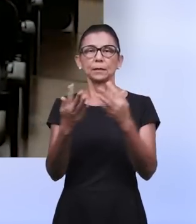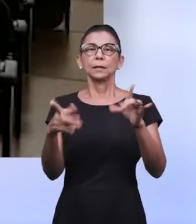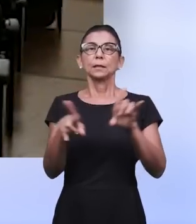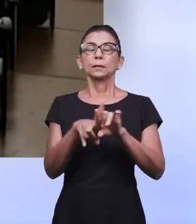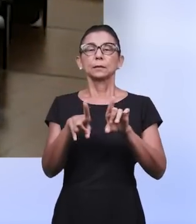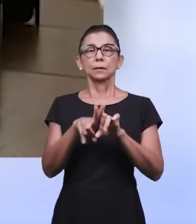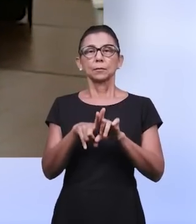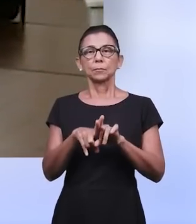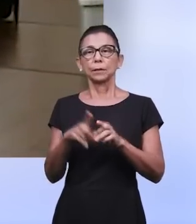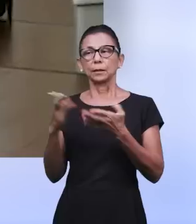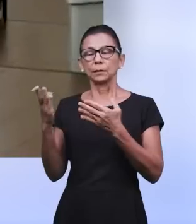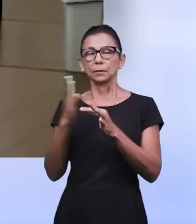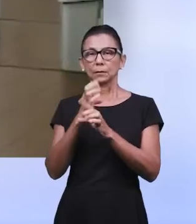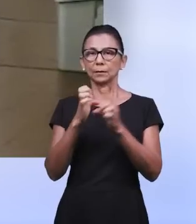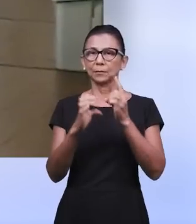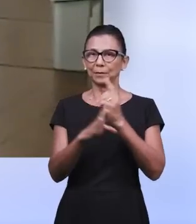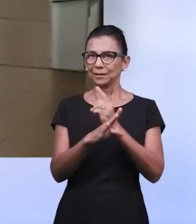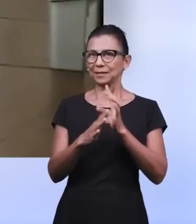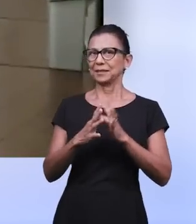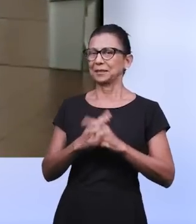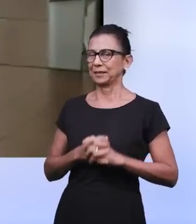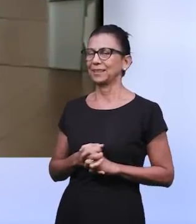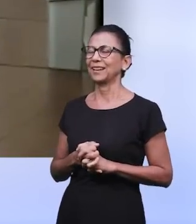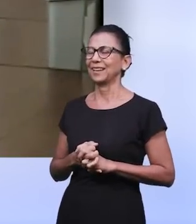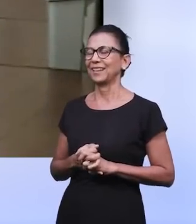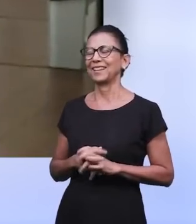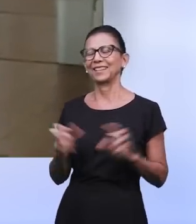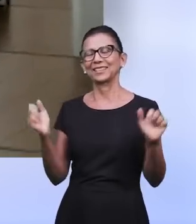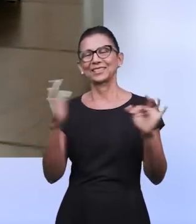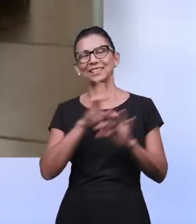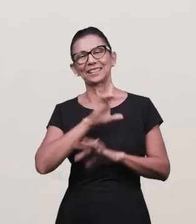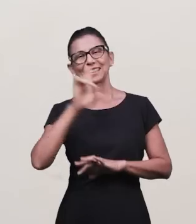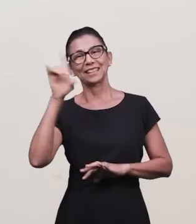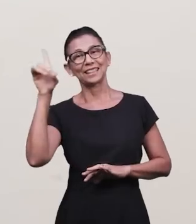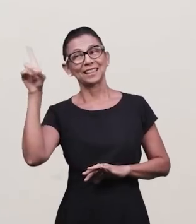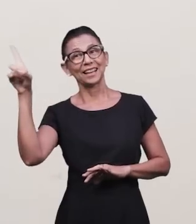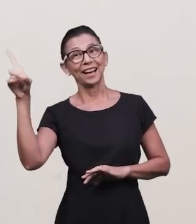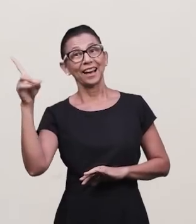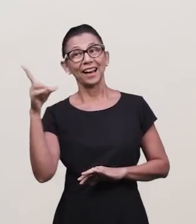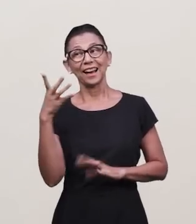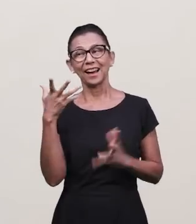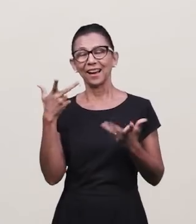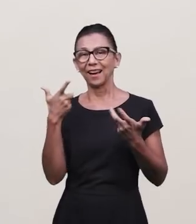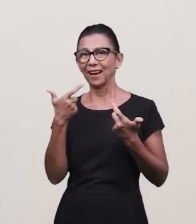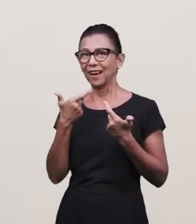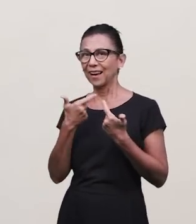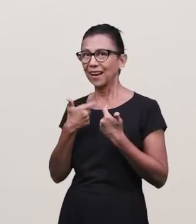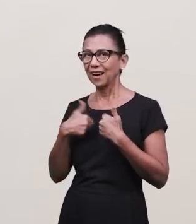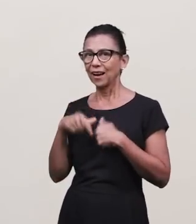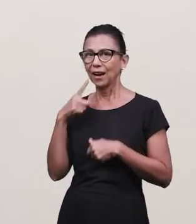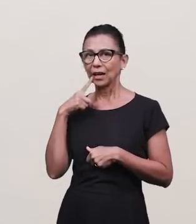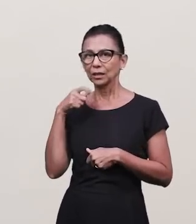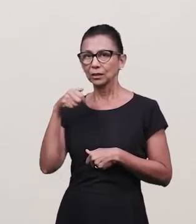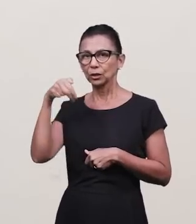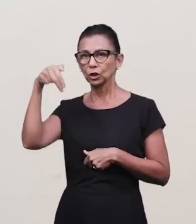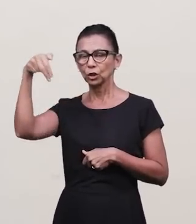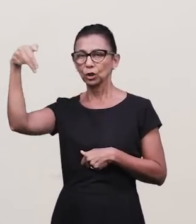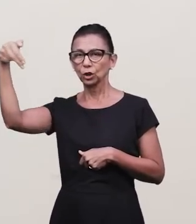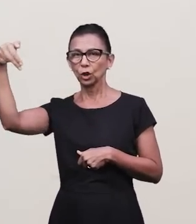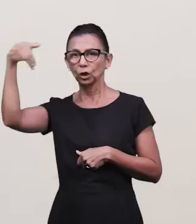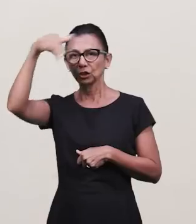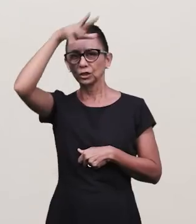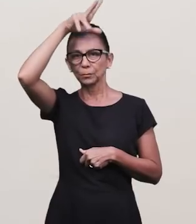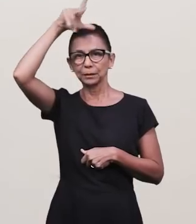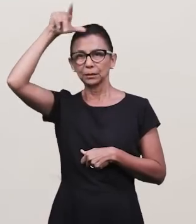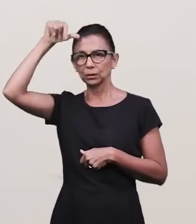toda a igreja participou da escola bíblica dominical. Glória a Deus! Que maravilha! Agora vamos para a região norte